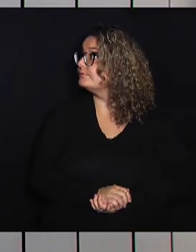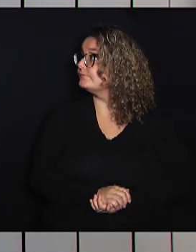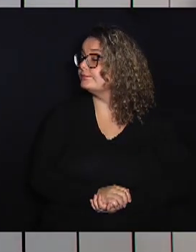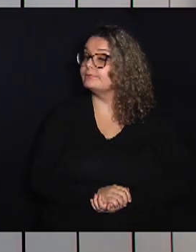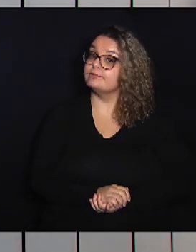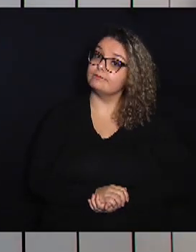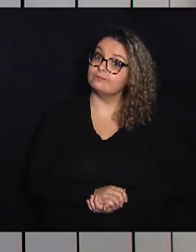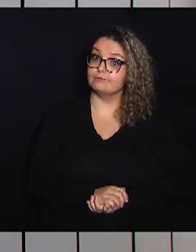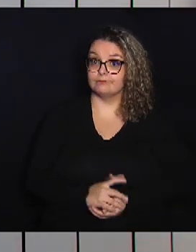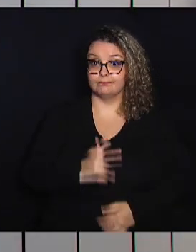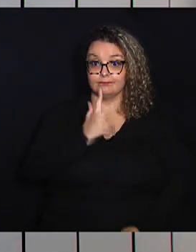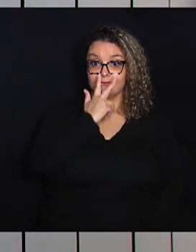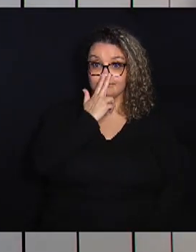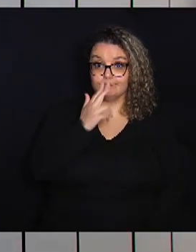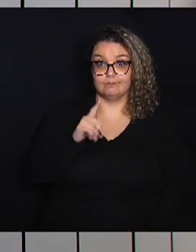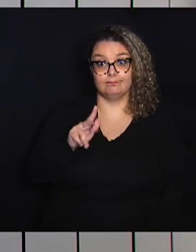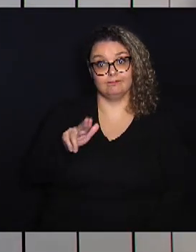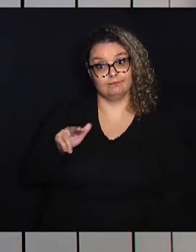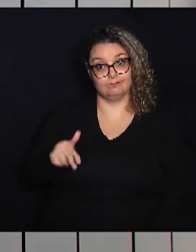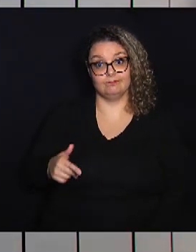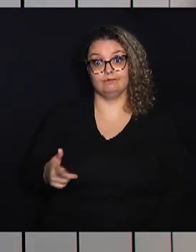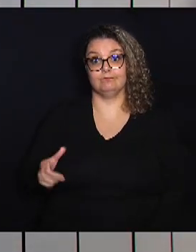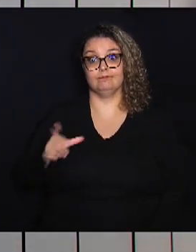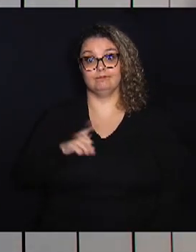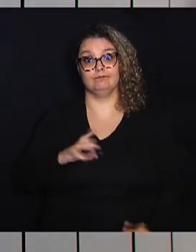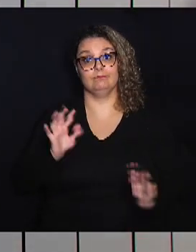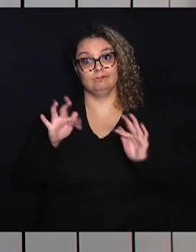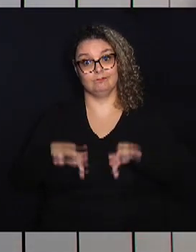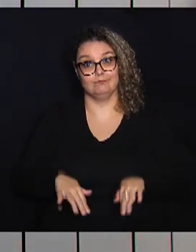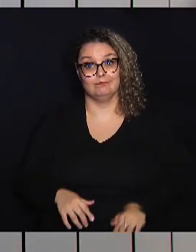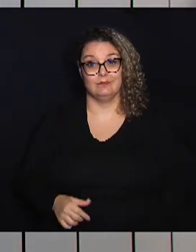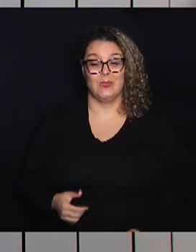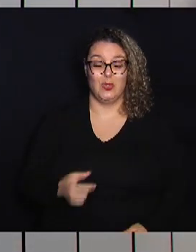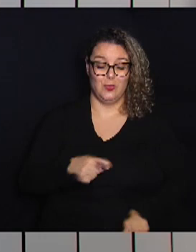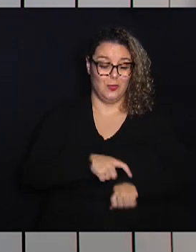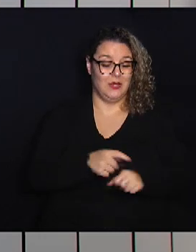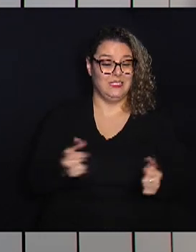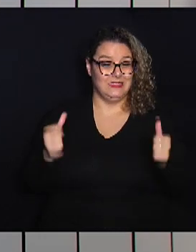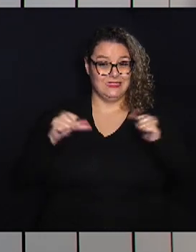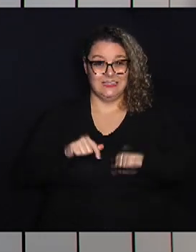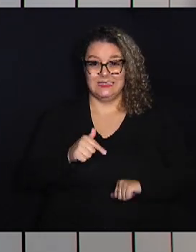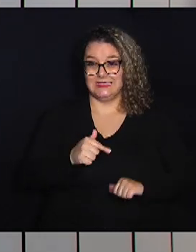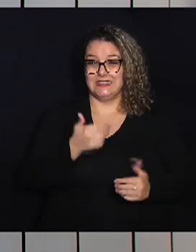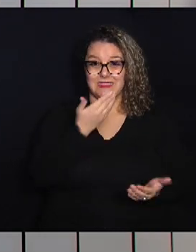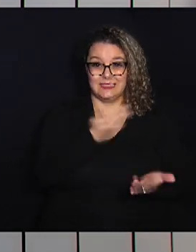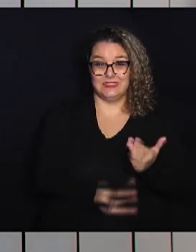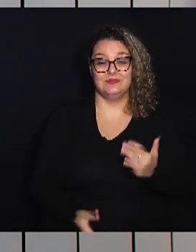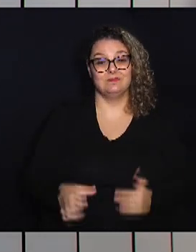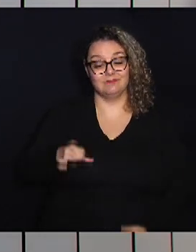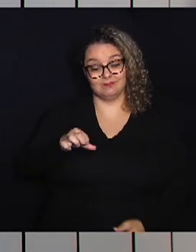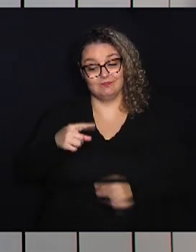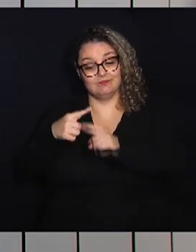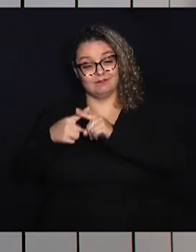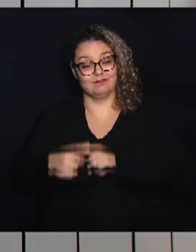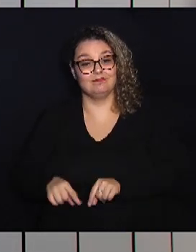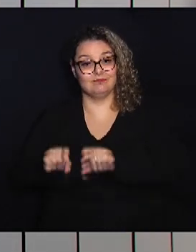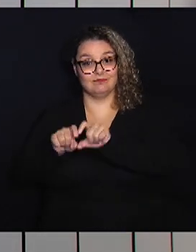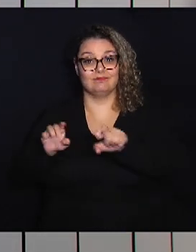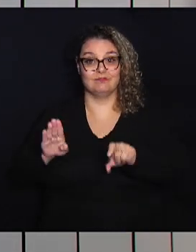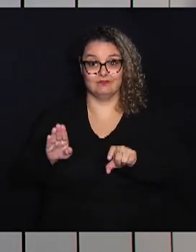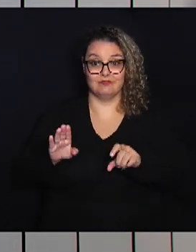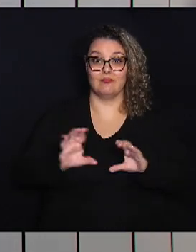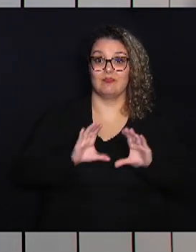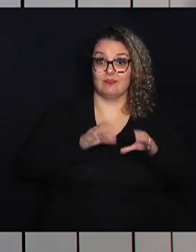Parece não ter fim, né? A fase ruim da equipe, são 7 derrotas em 9 partidas nesta Série B. A